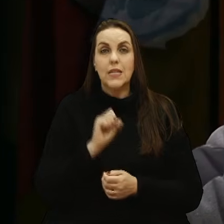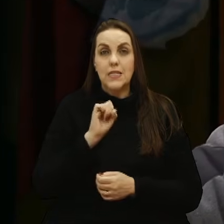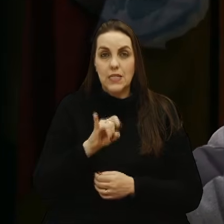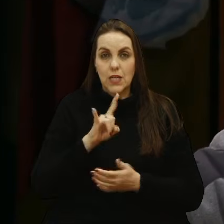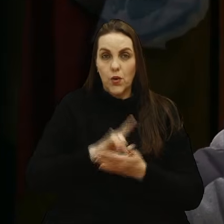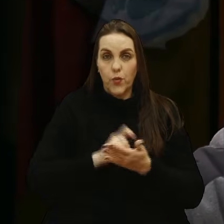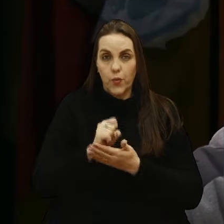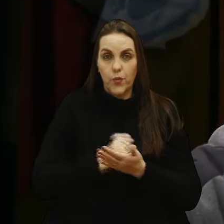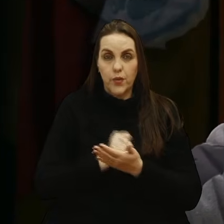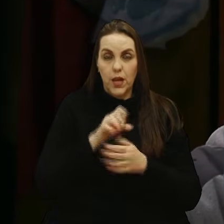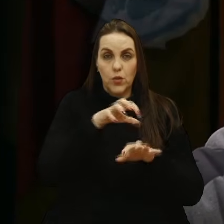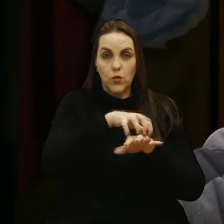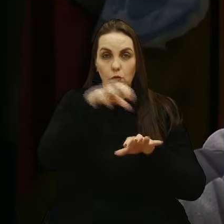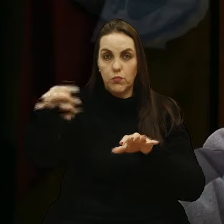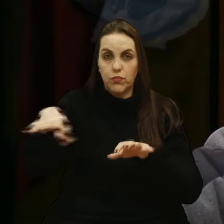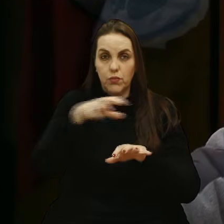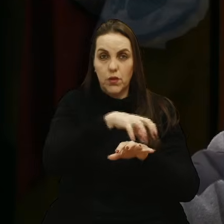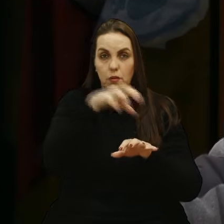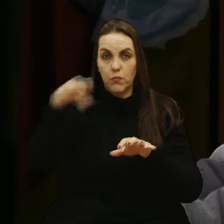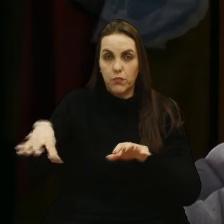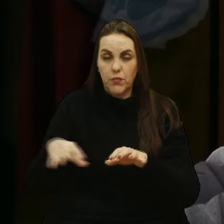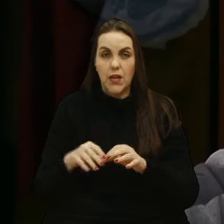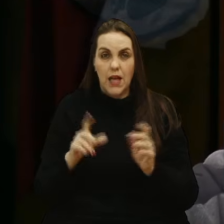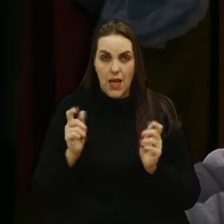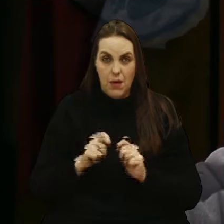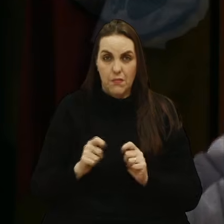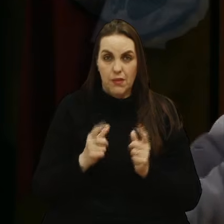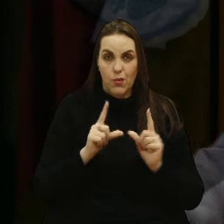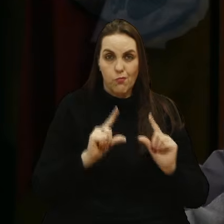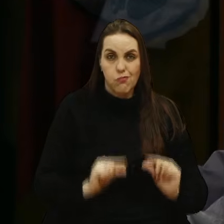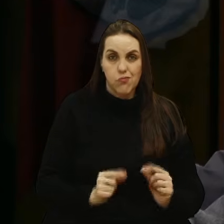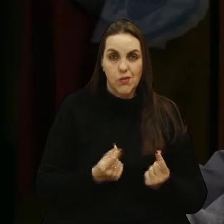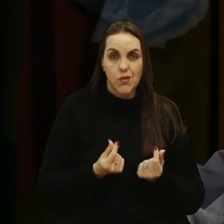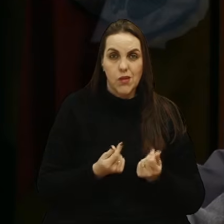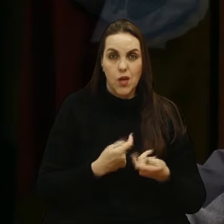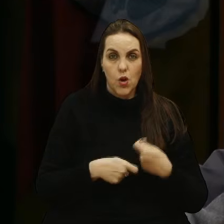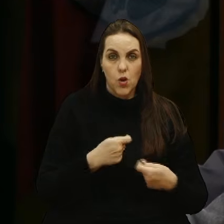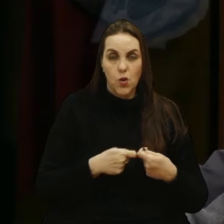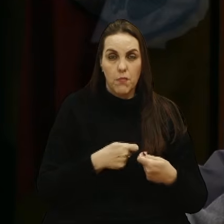contrato do transbordo do aterro sanitário inviabiliza economicamente a Codeca?